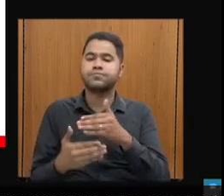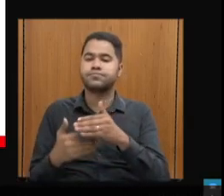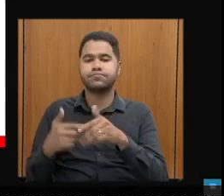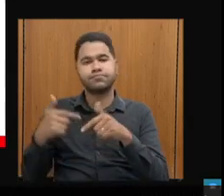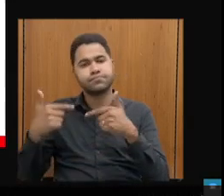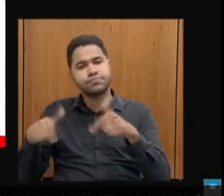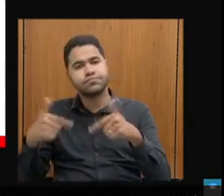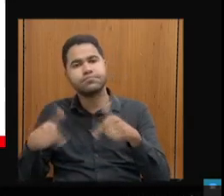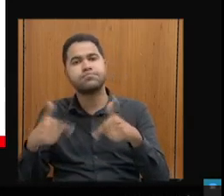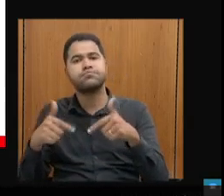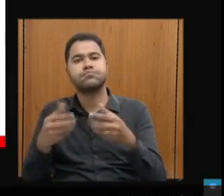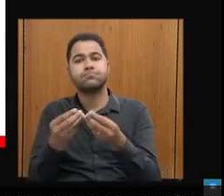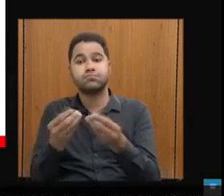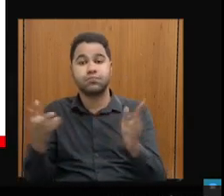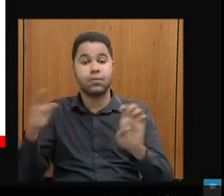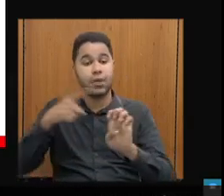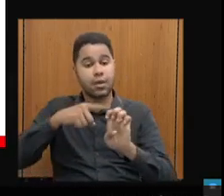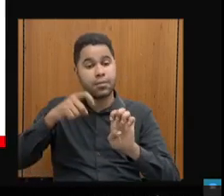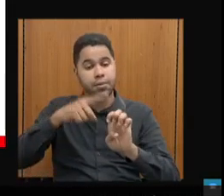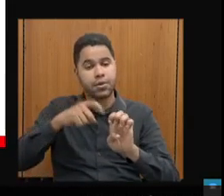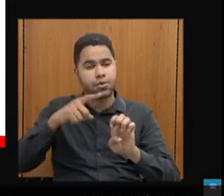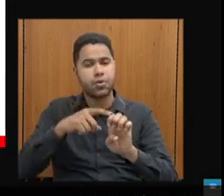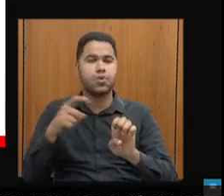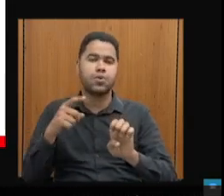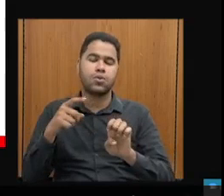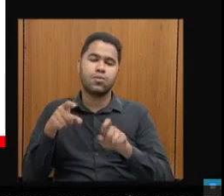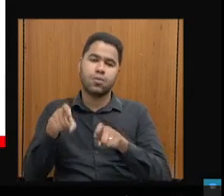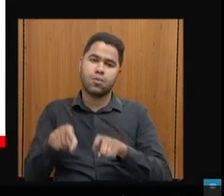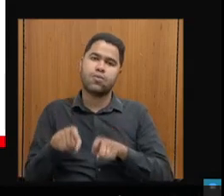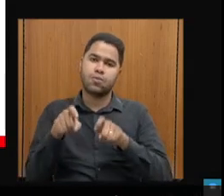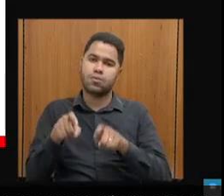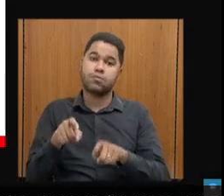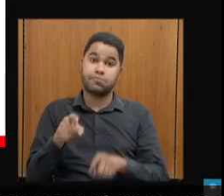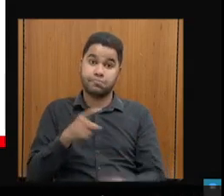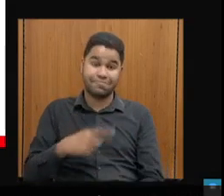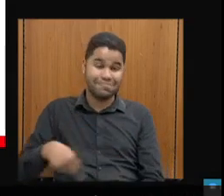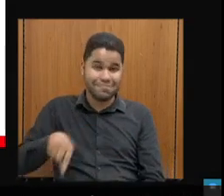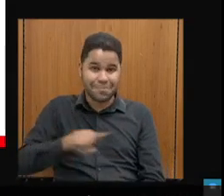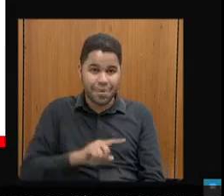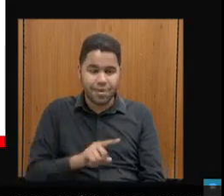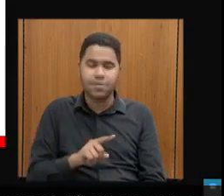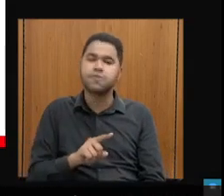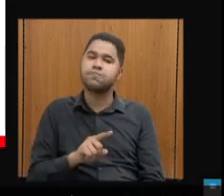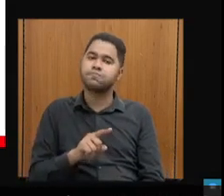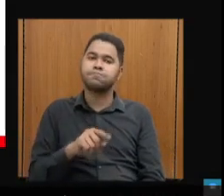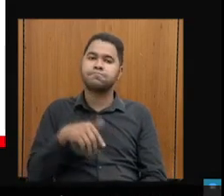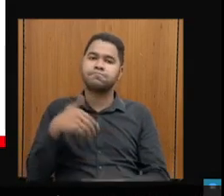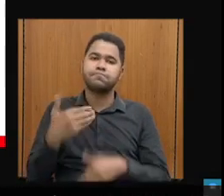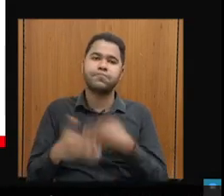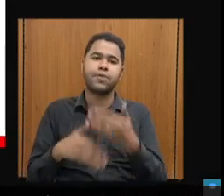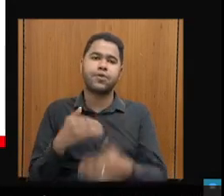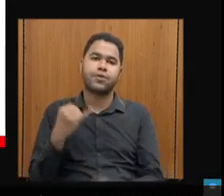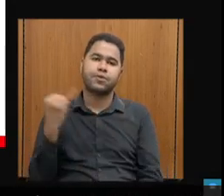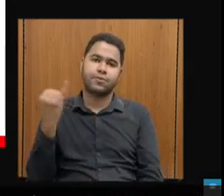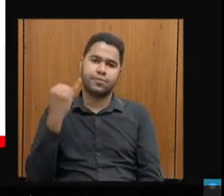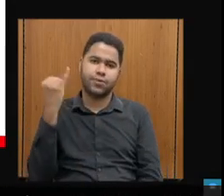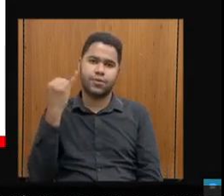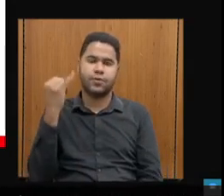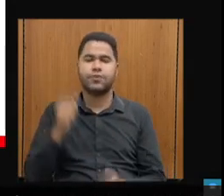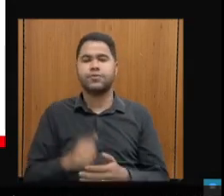empregabilidade de empreendedorismo Rural isso tudo aí para gente é um processo muito importante pode passar por